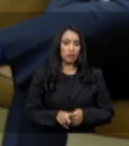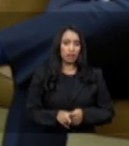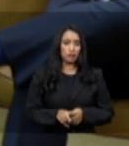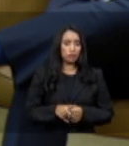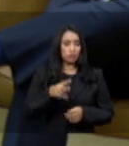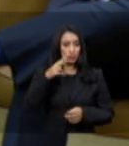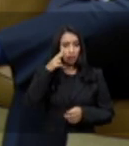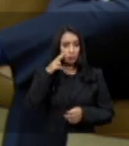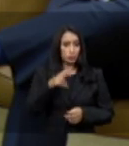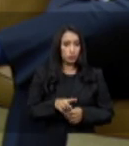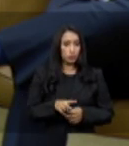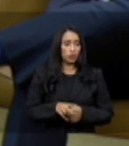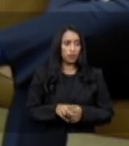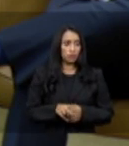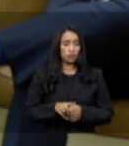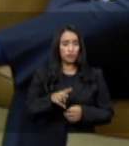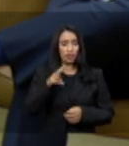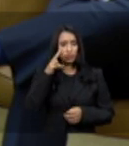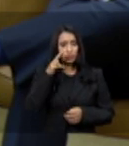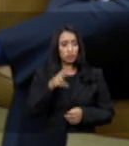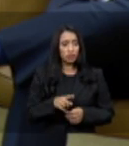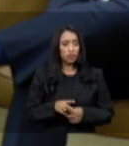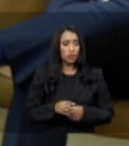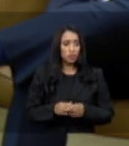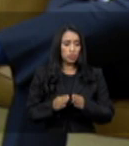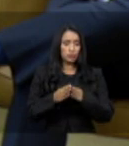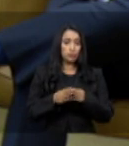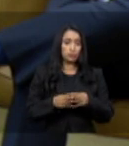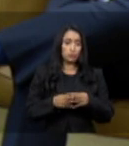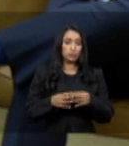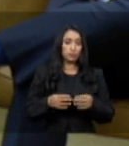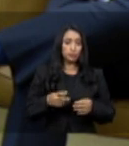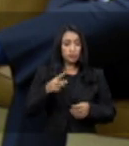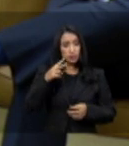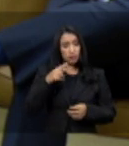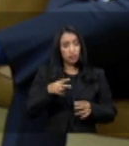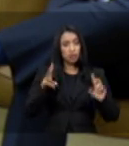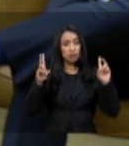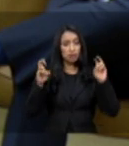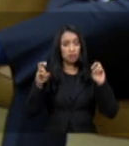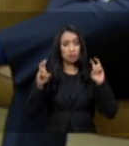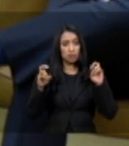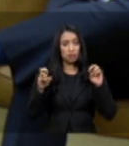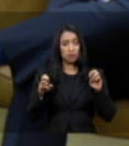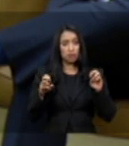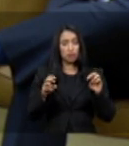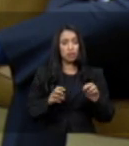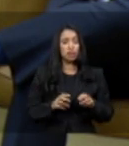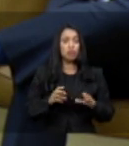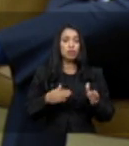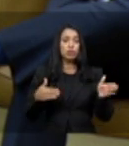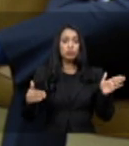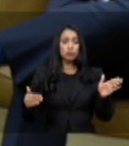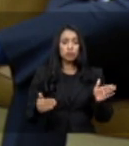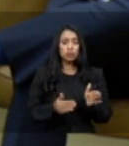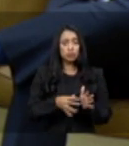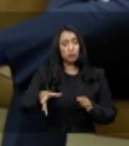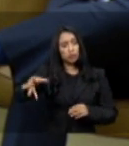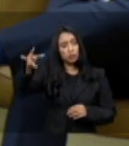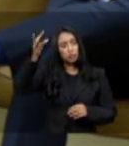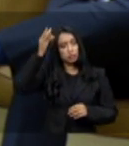atentarem para uma determinada situação e cumprirem o complexo normativo que rege a matéria contudo a